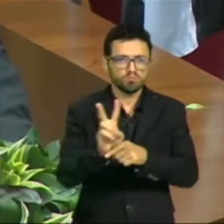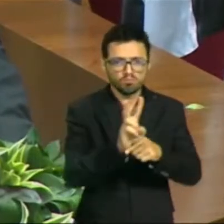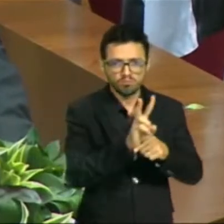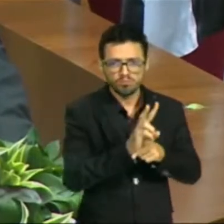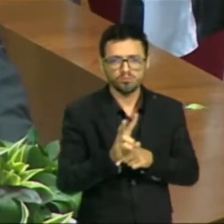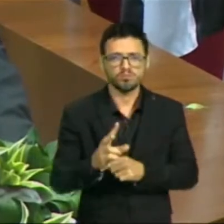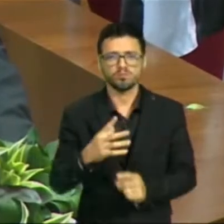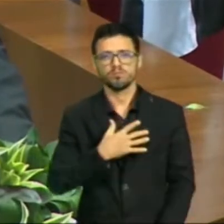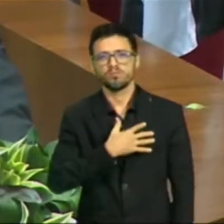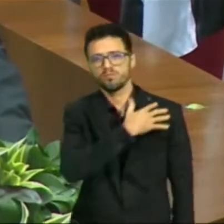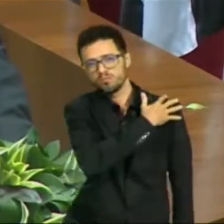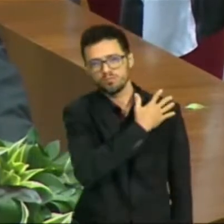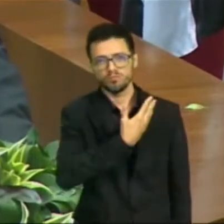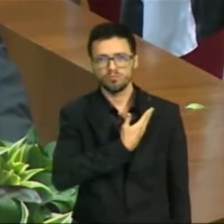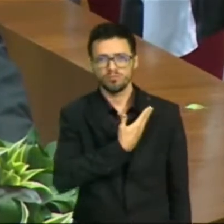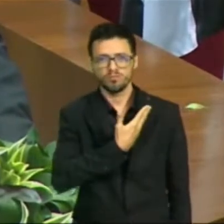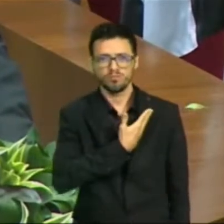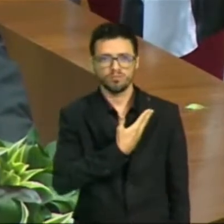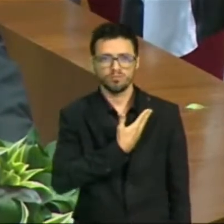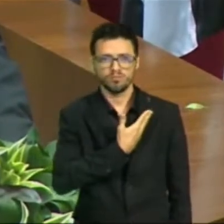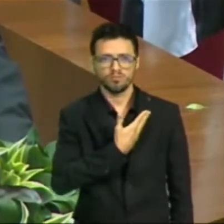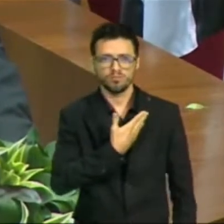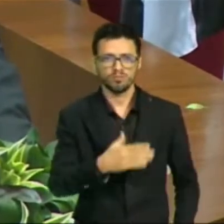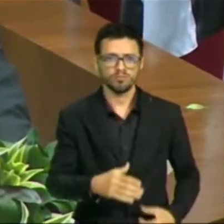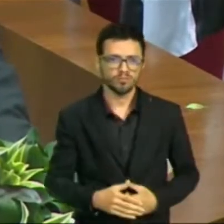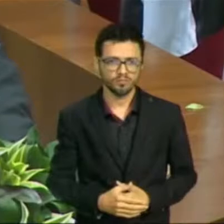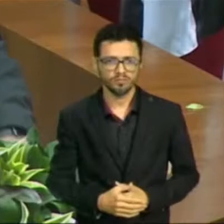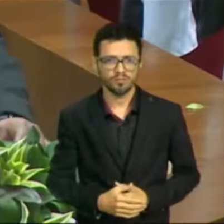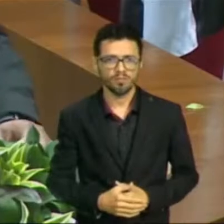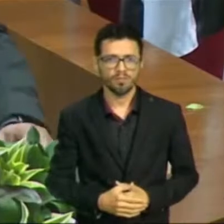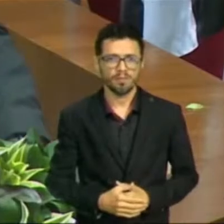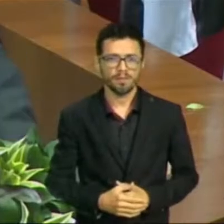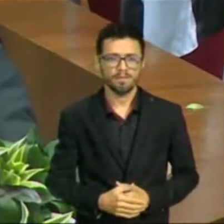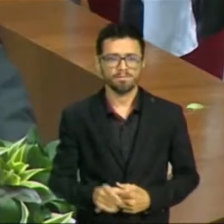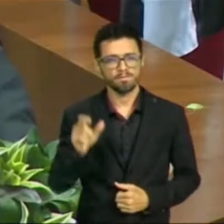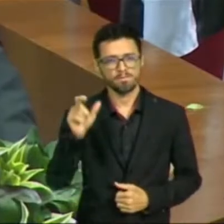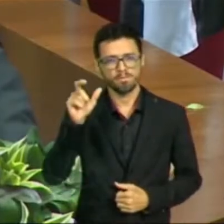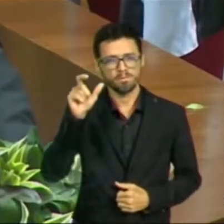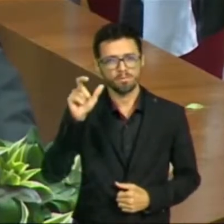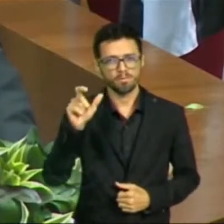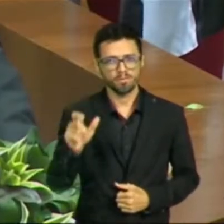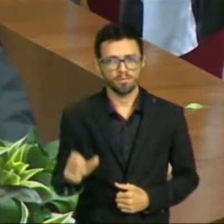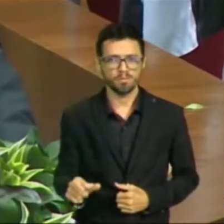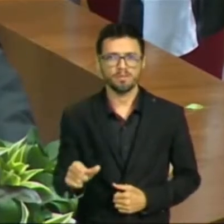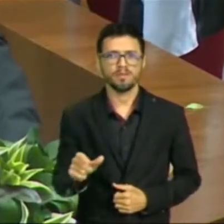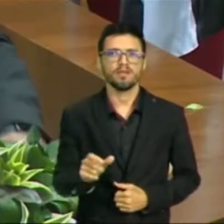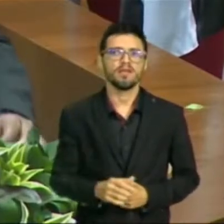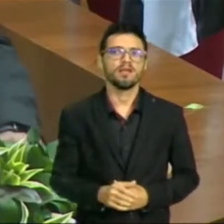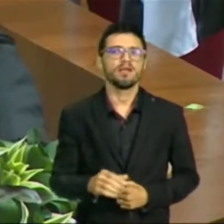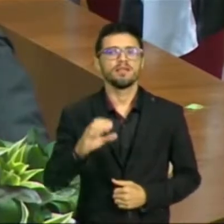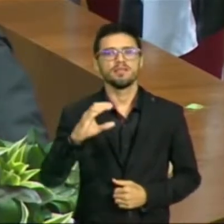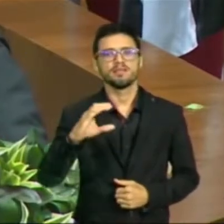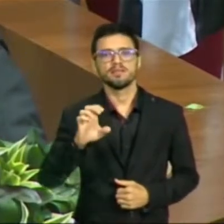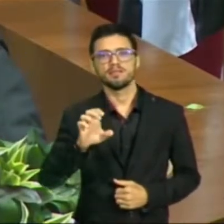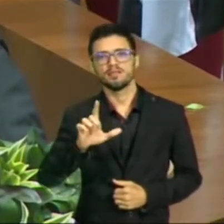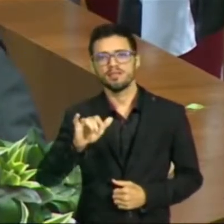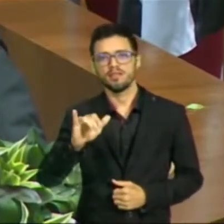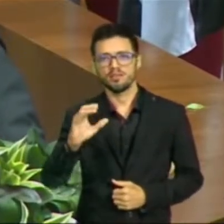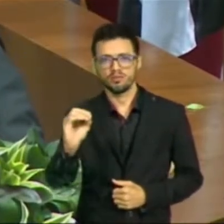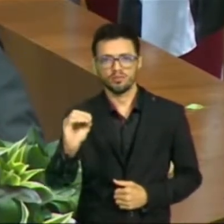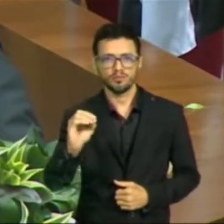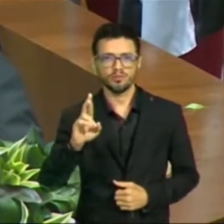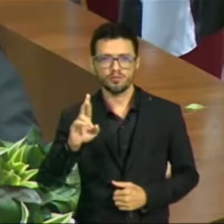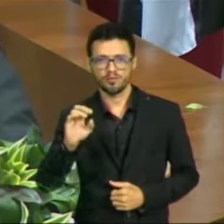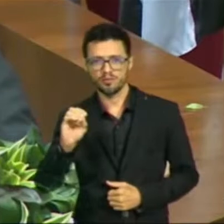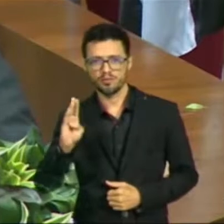Coronel Célio Roberto. Então, fiquei muito feliz de participar outro dia todo,